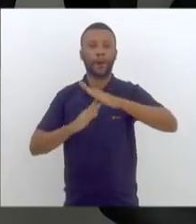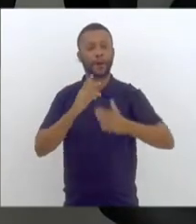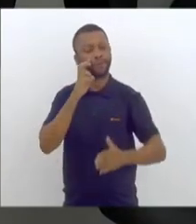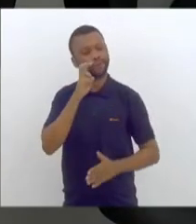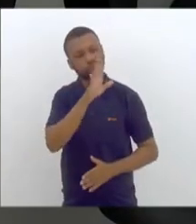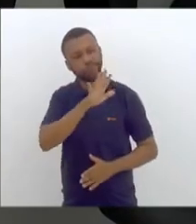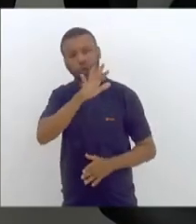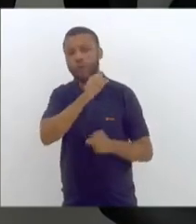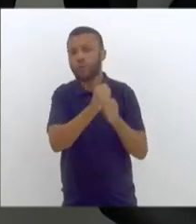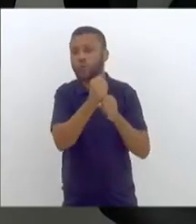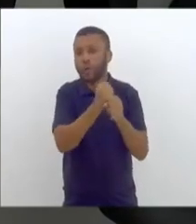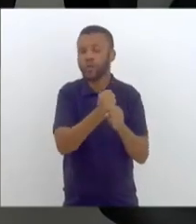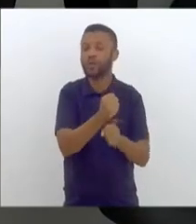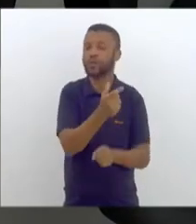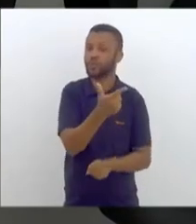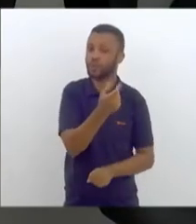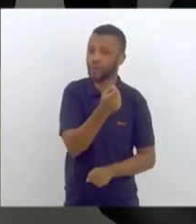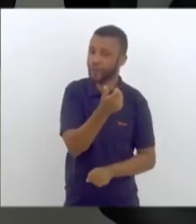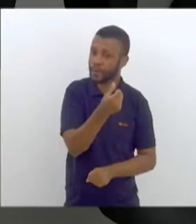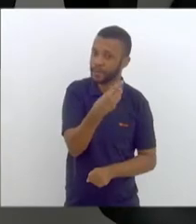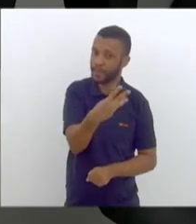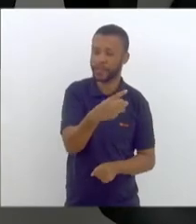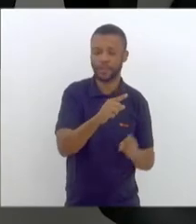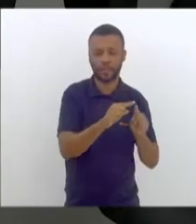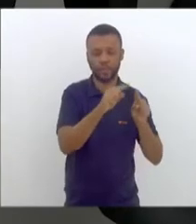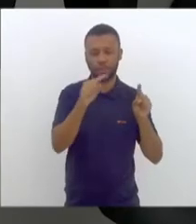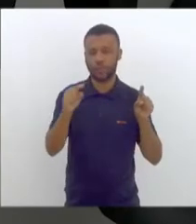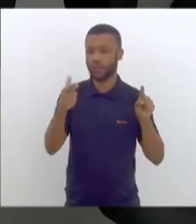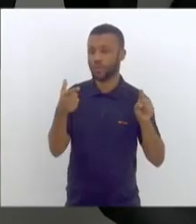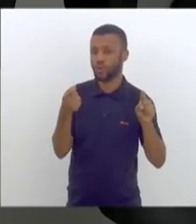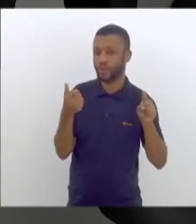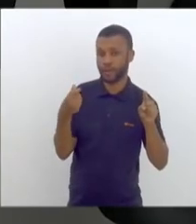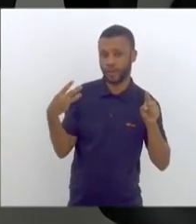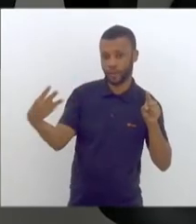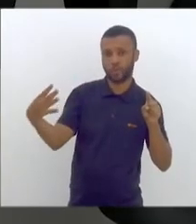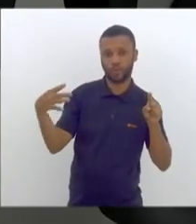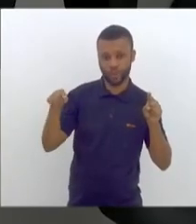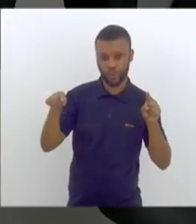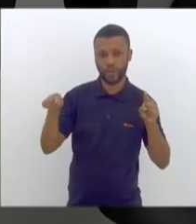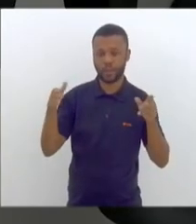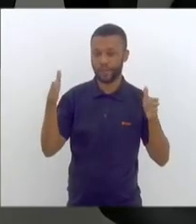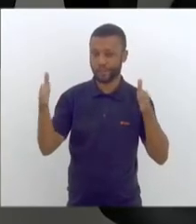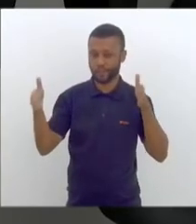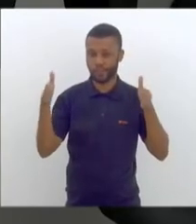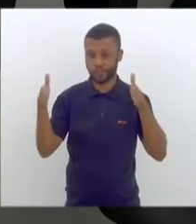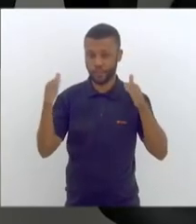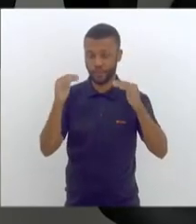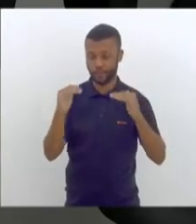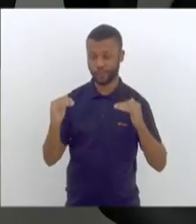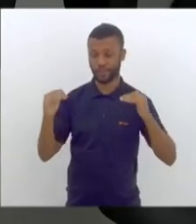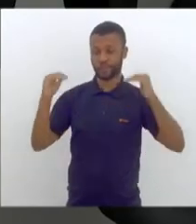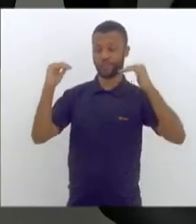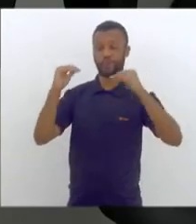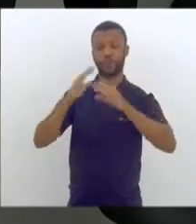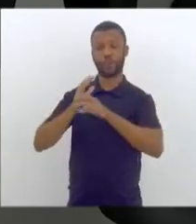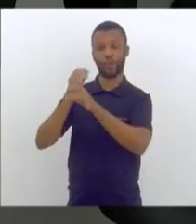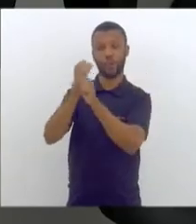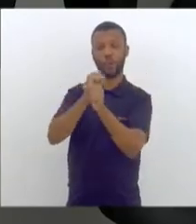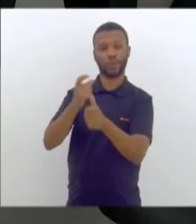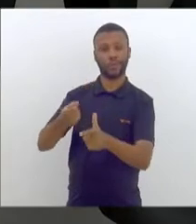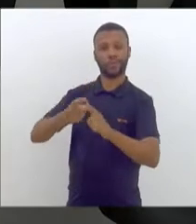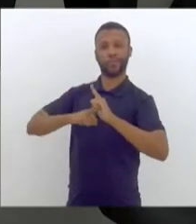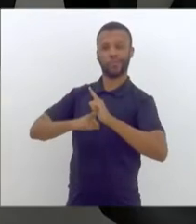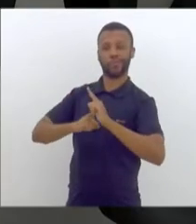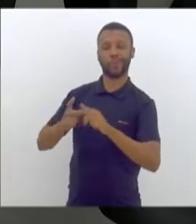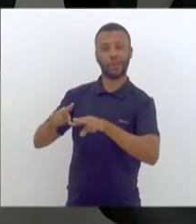ali de 2013 em 2014 né E ela tá nesse patamar também em decorrência da